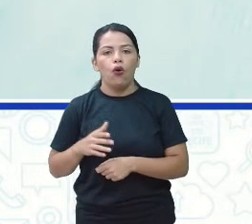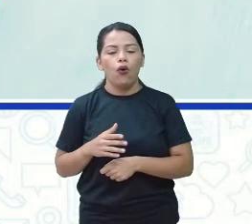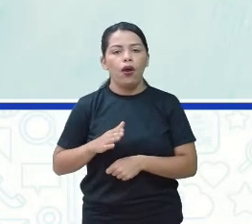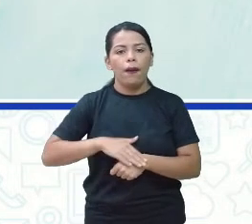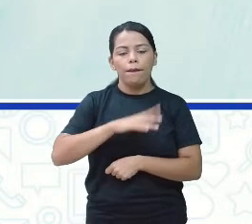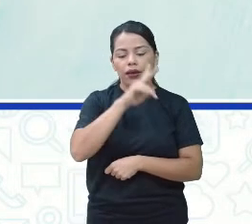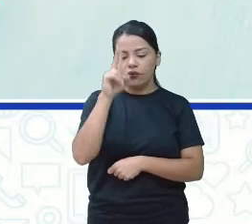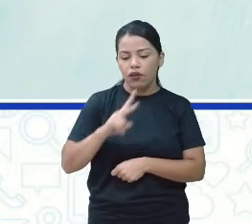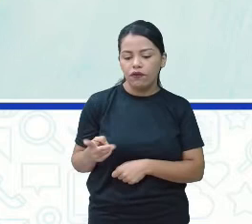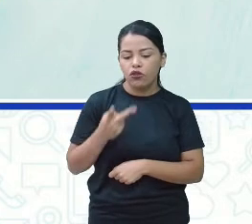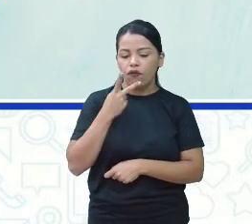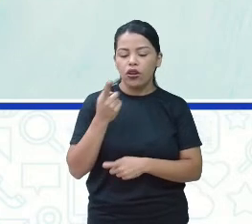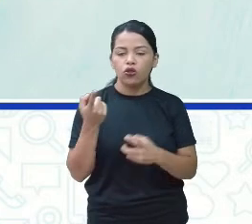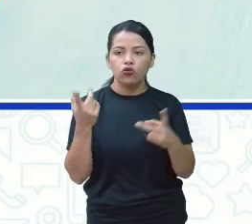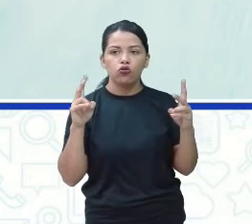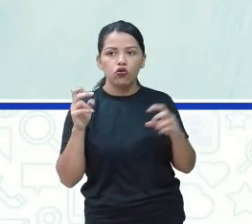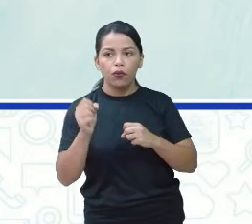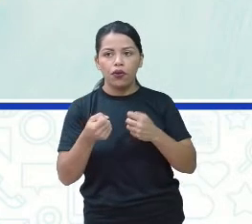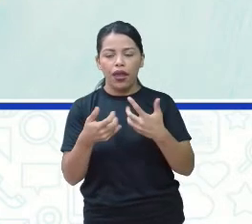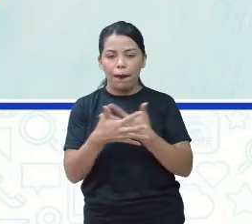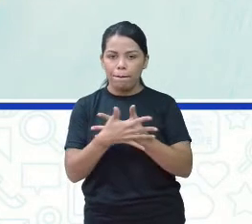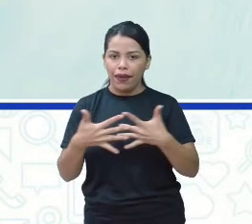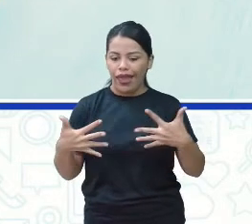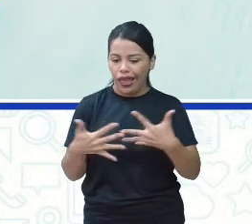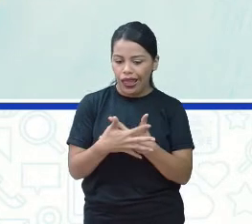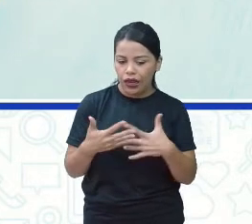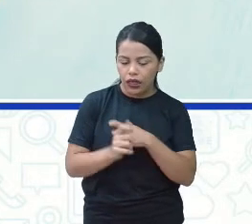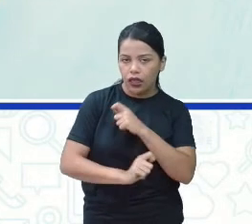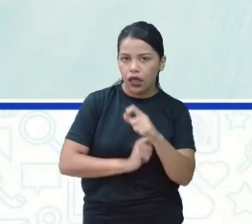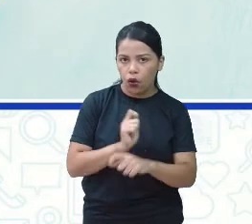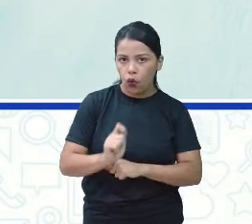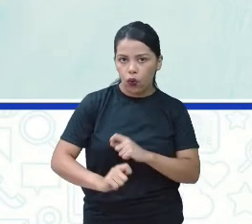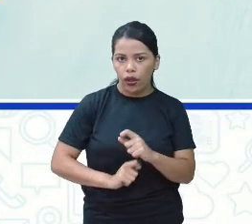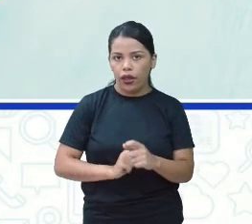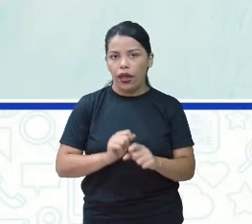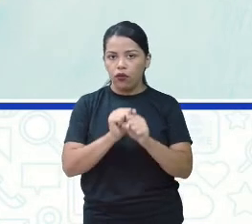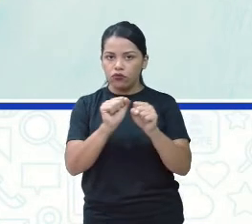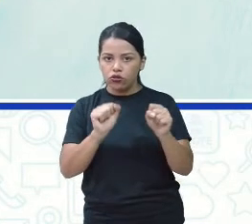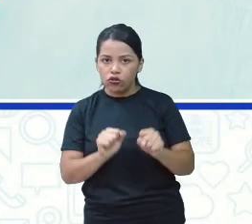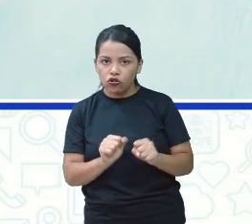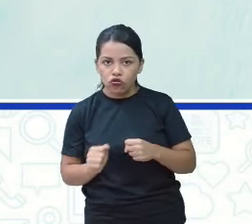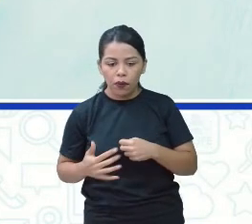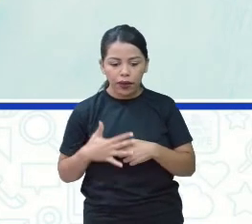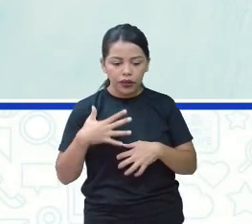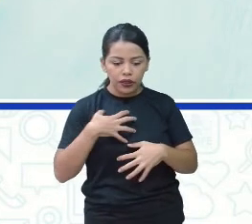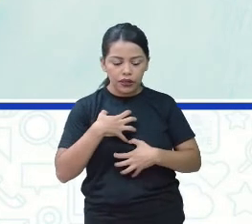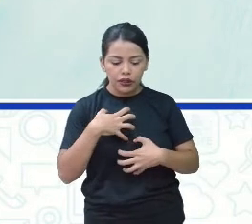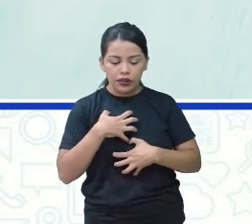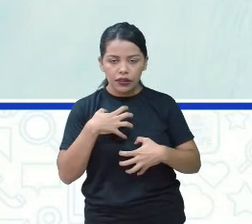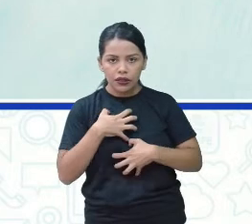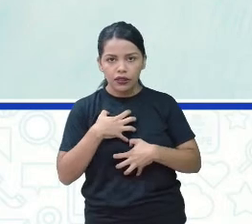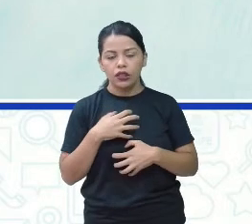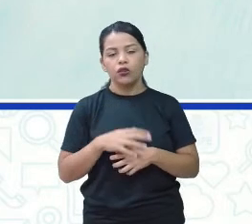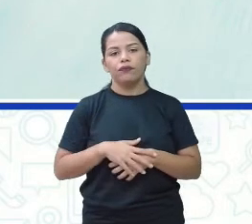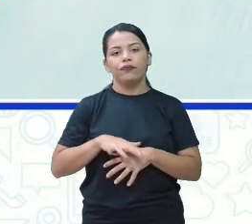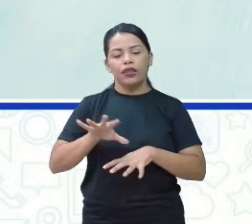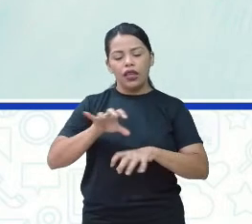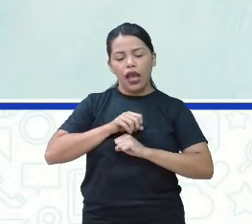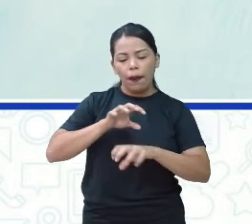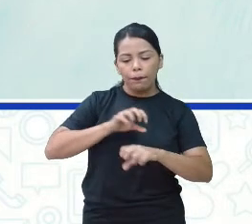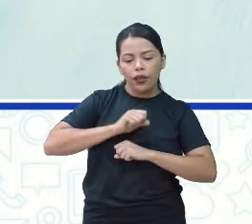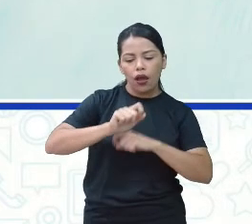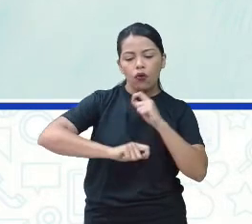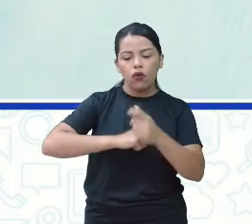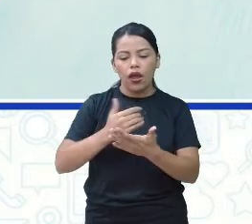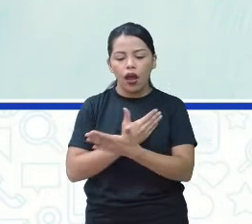da pele, a questão dessa pele aí como um sistema sensorial, os nossos órgãos dos sentidos, que captaram aí